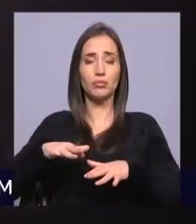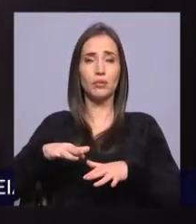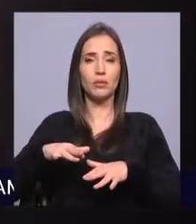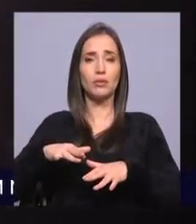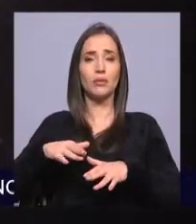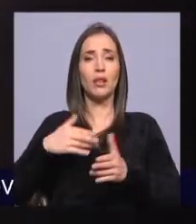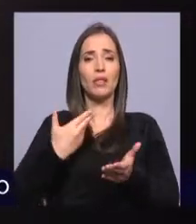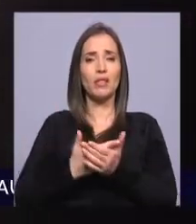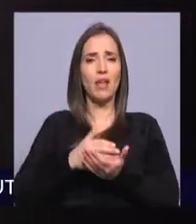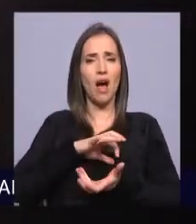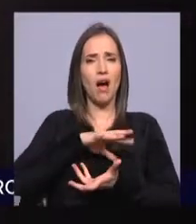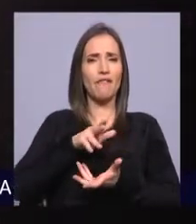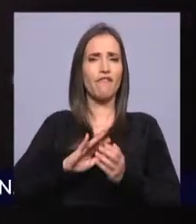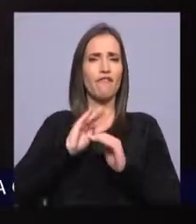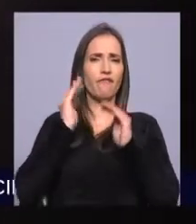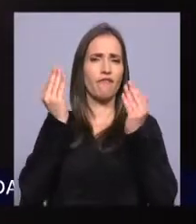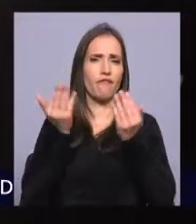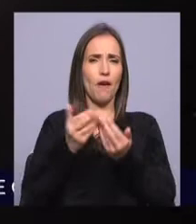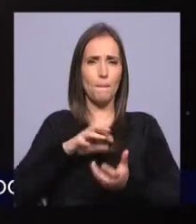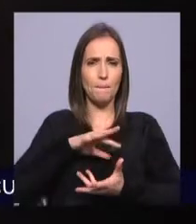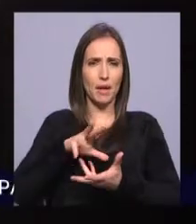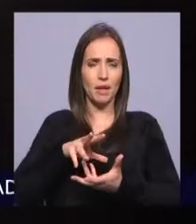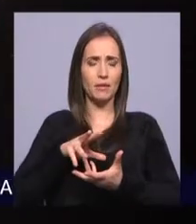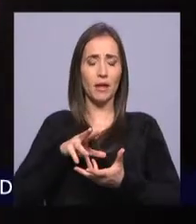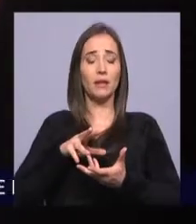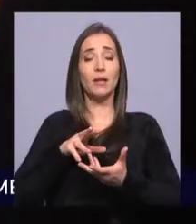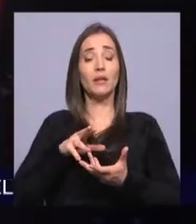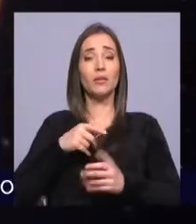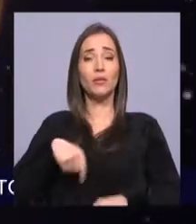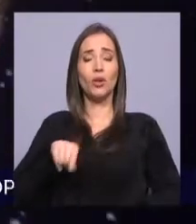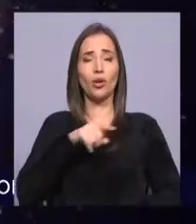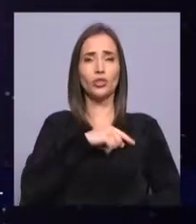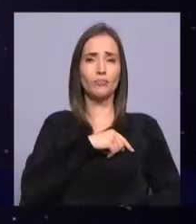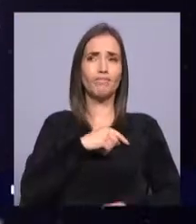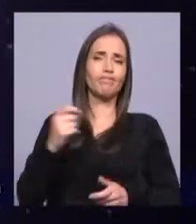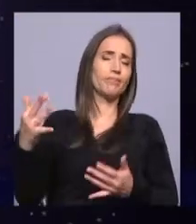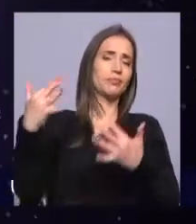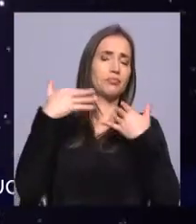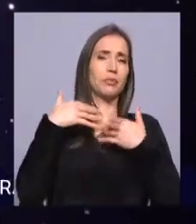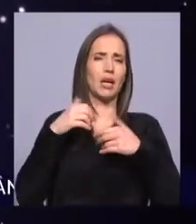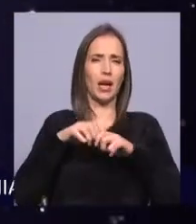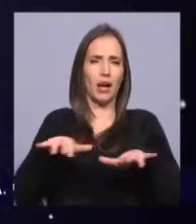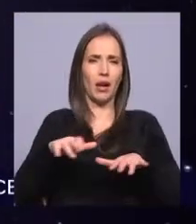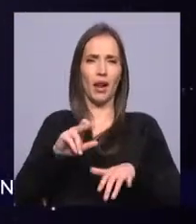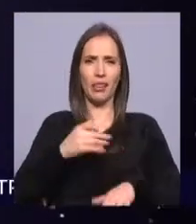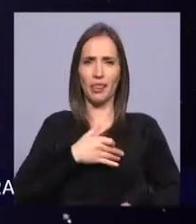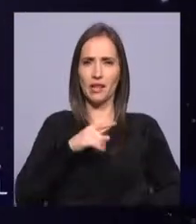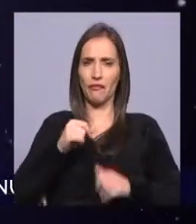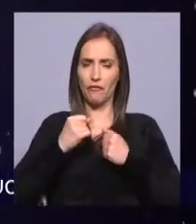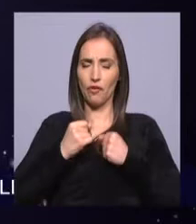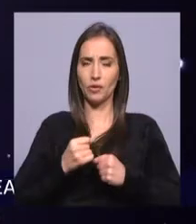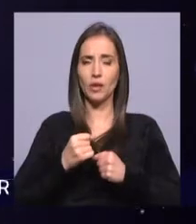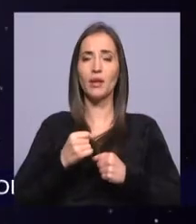atmosfera superior do nosso próprio planeta. E, portanto, nós fomos banhados com radiação poderosa. Quando os astrónomos